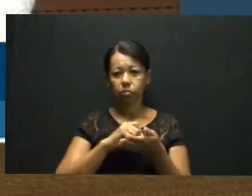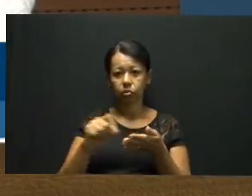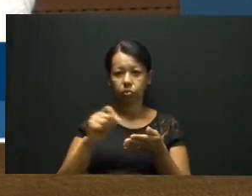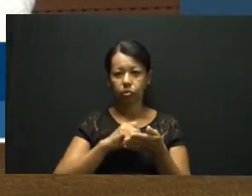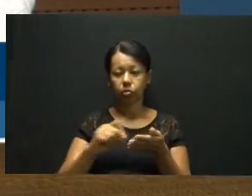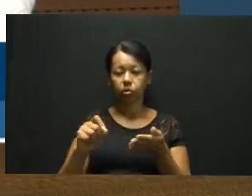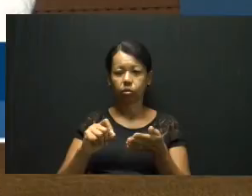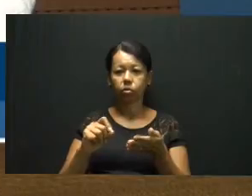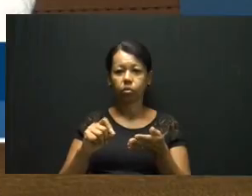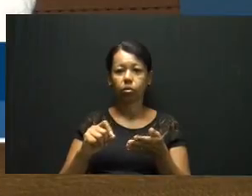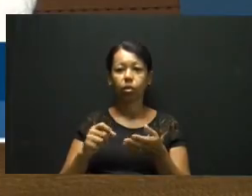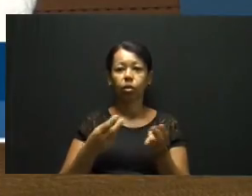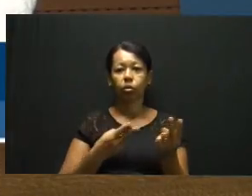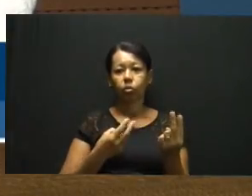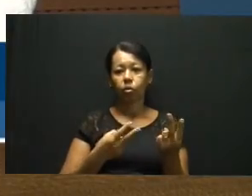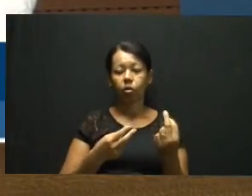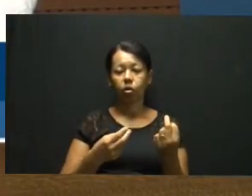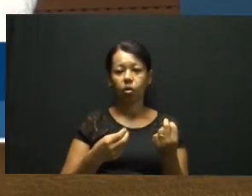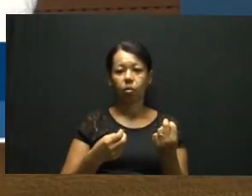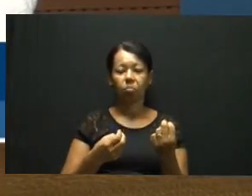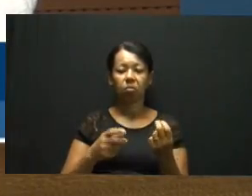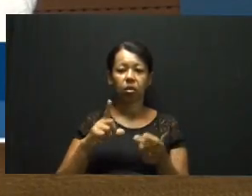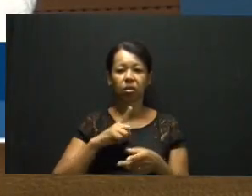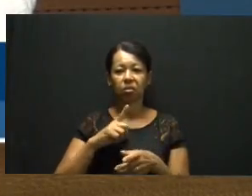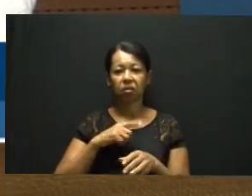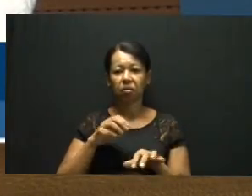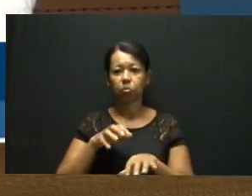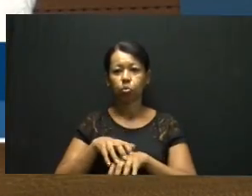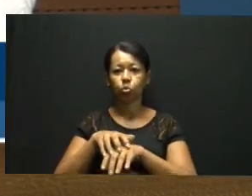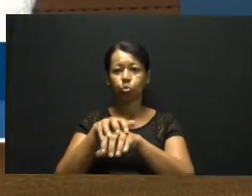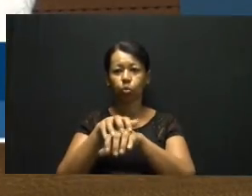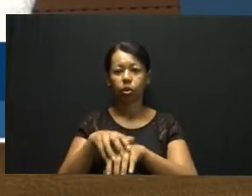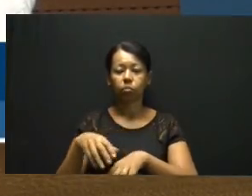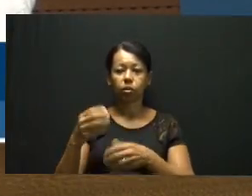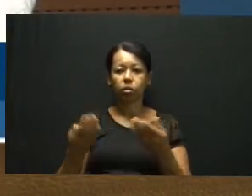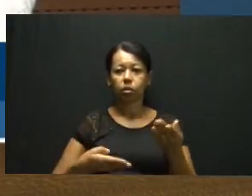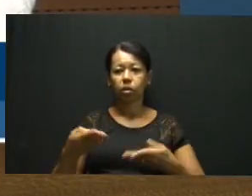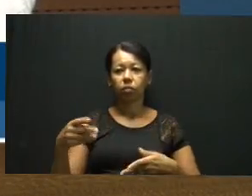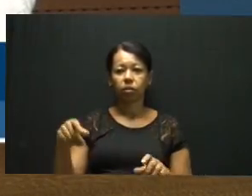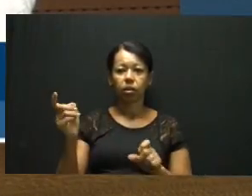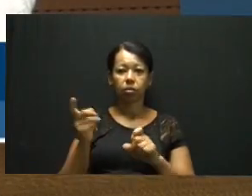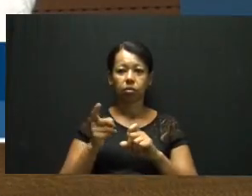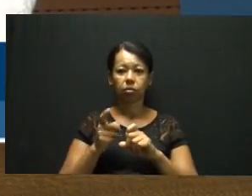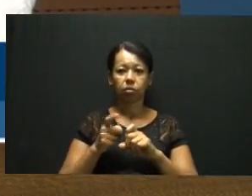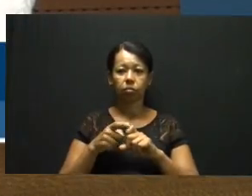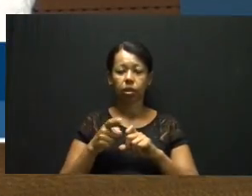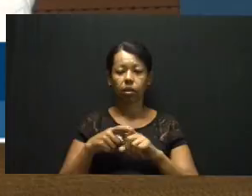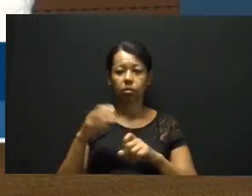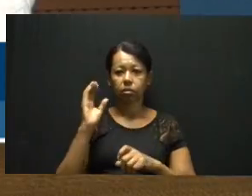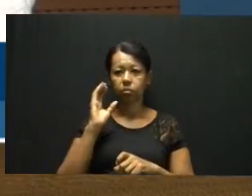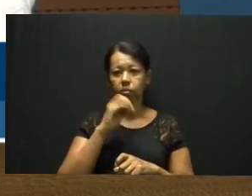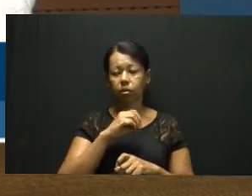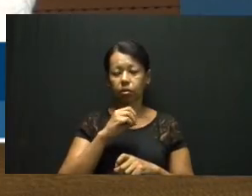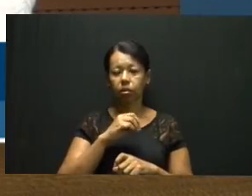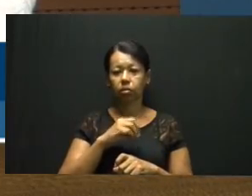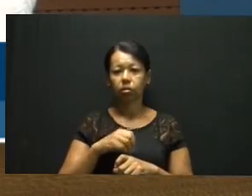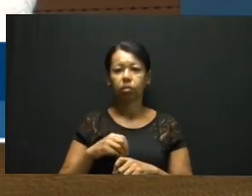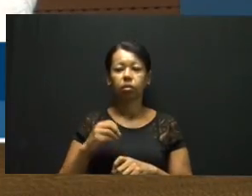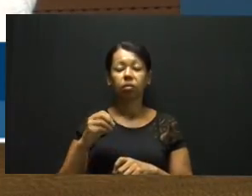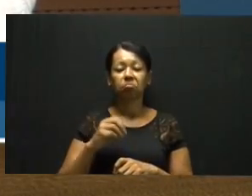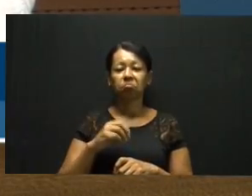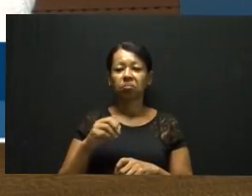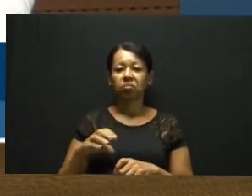como potencial turístico, Conselho Municipal de Turismo, Serviço Médico Emergencial, Infraestrutura